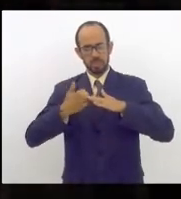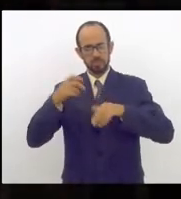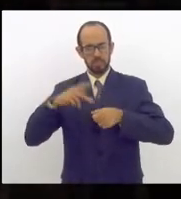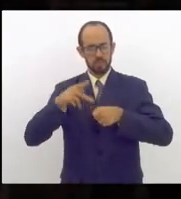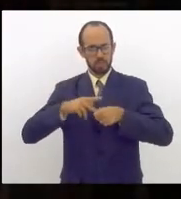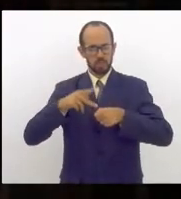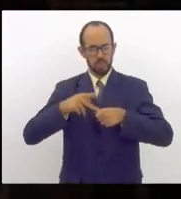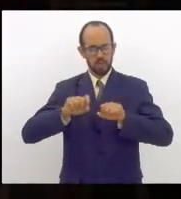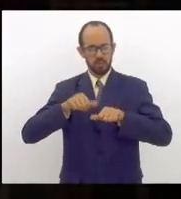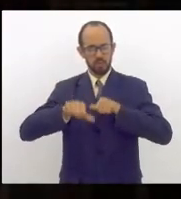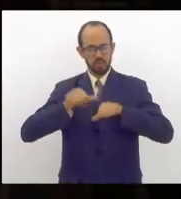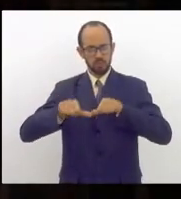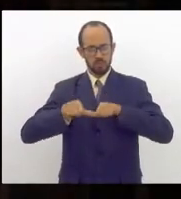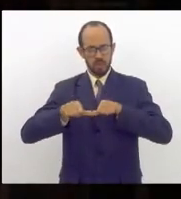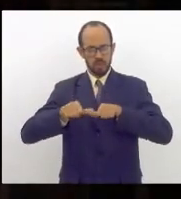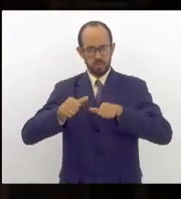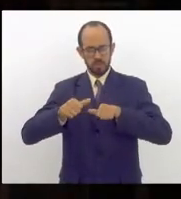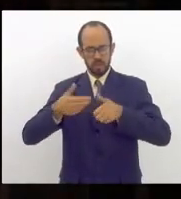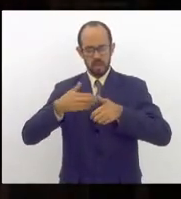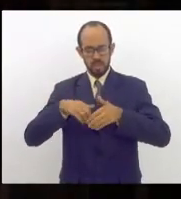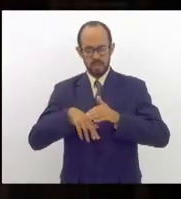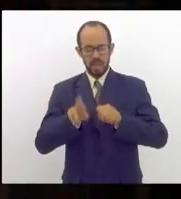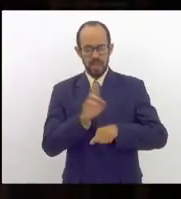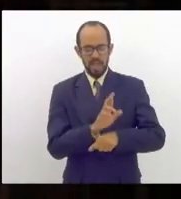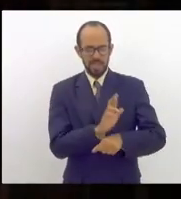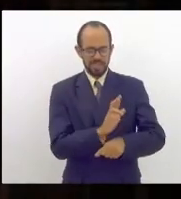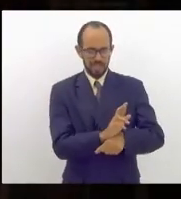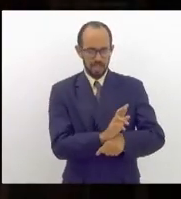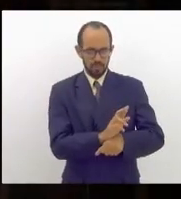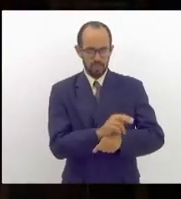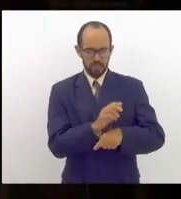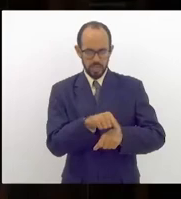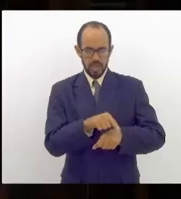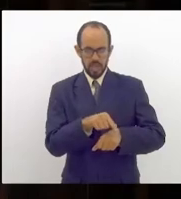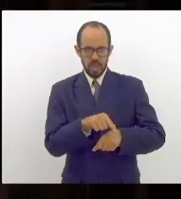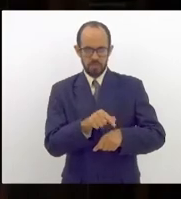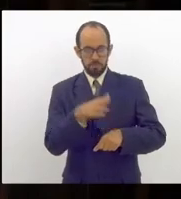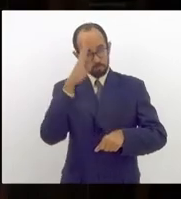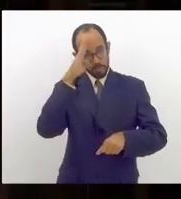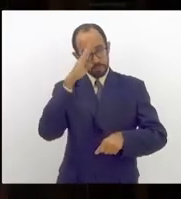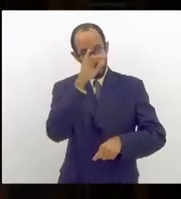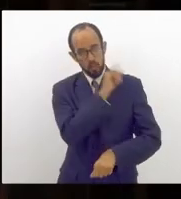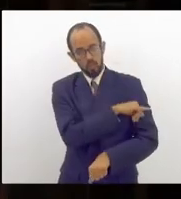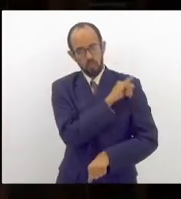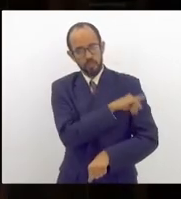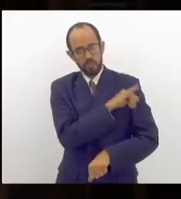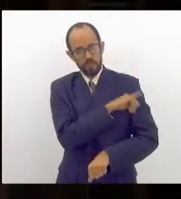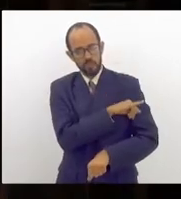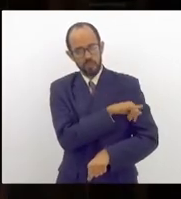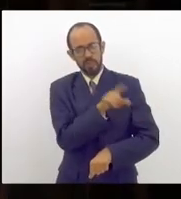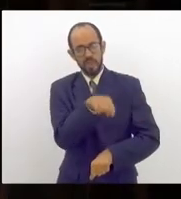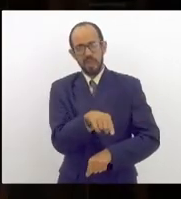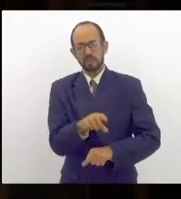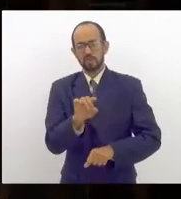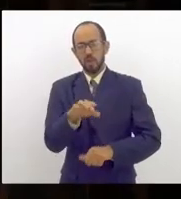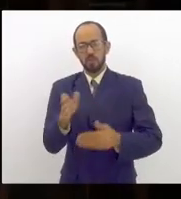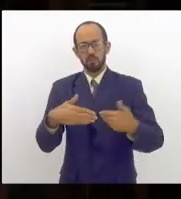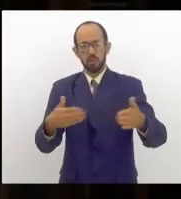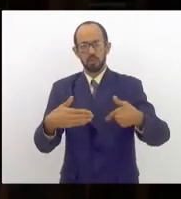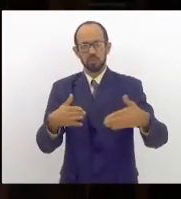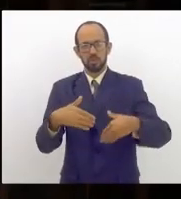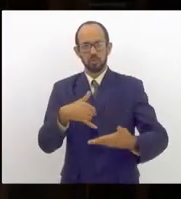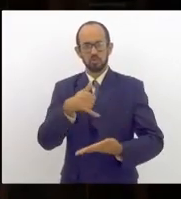a reserva de petróleo que basicamente o Fluminense em apenas produção de